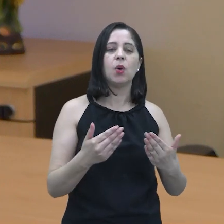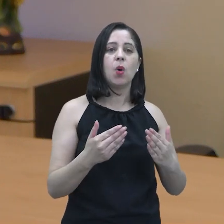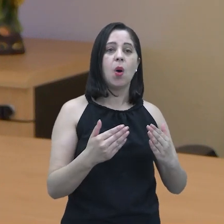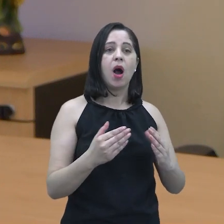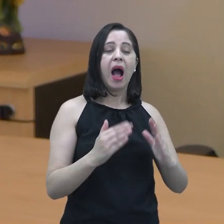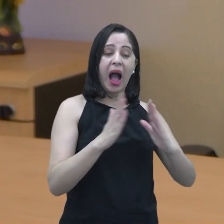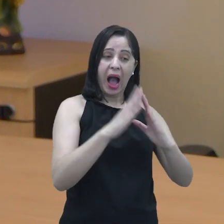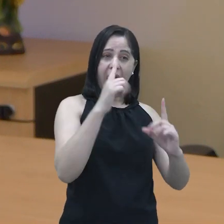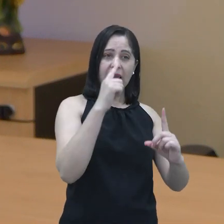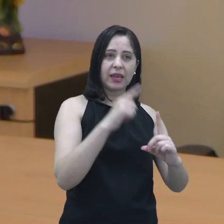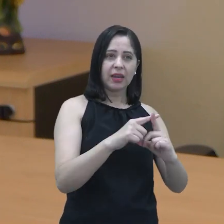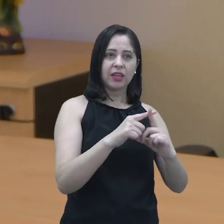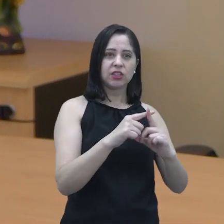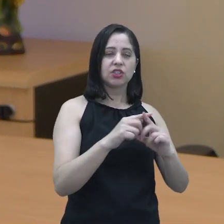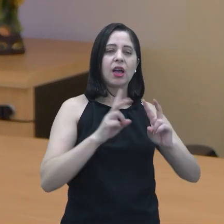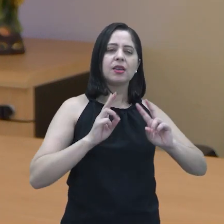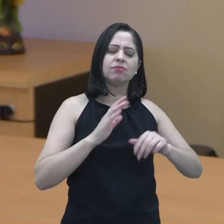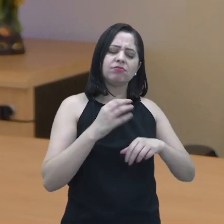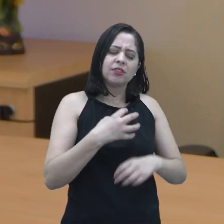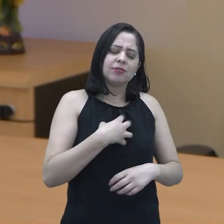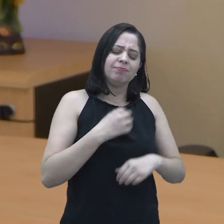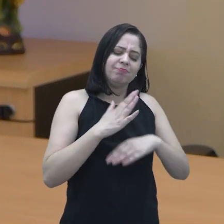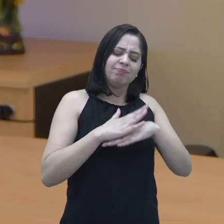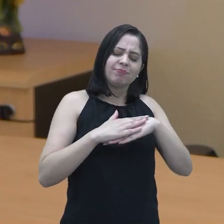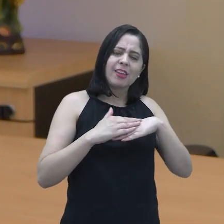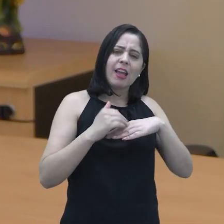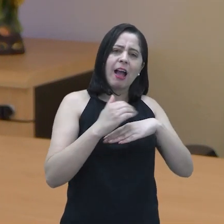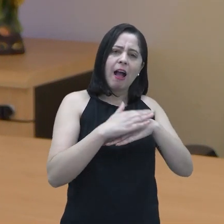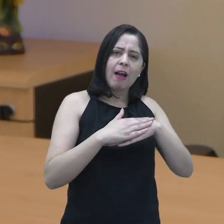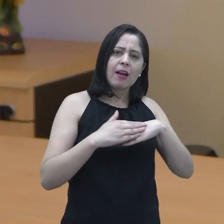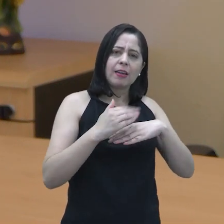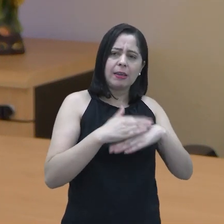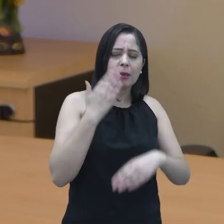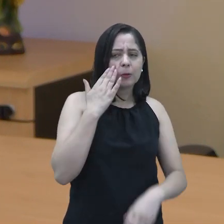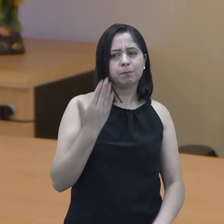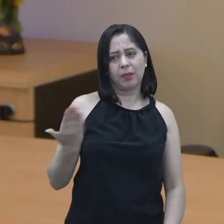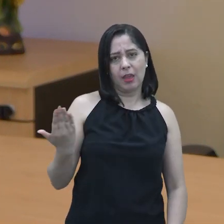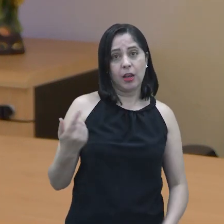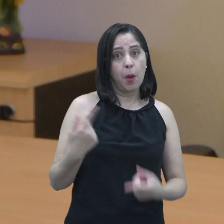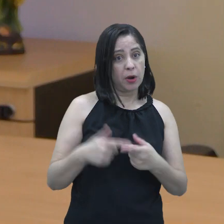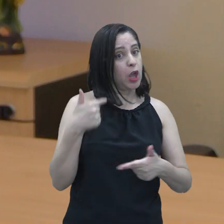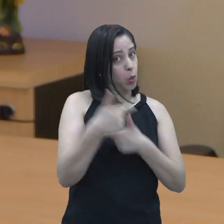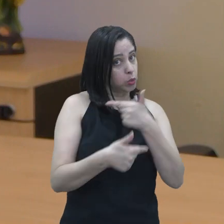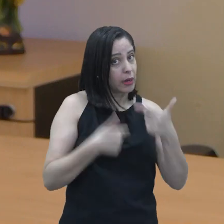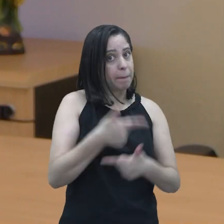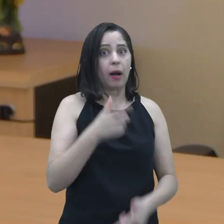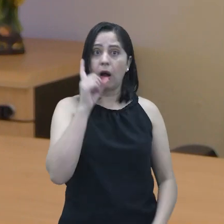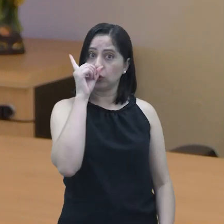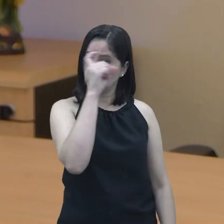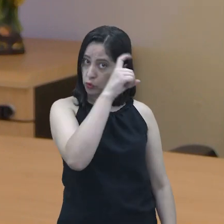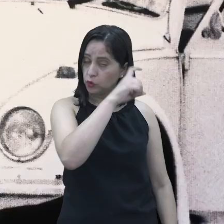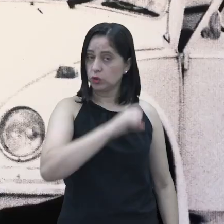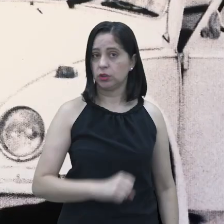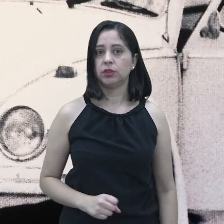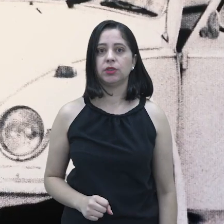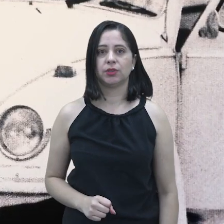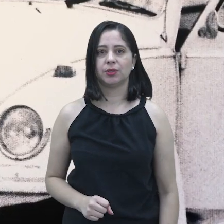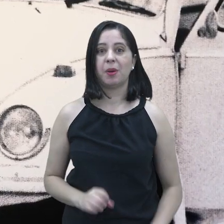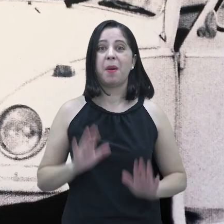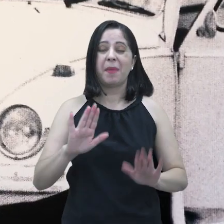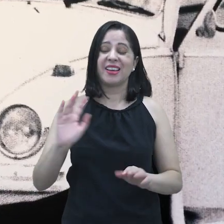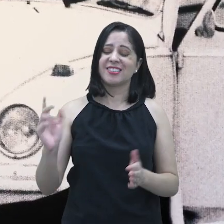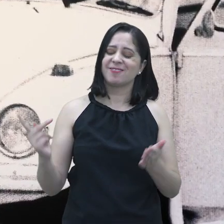muito carinho para ele como um modelo nesse serviço tão difícil, tão exigente. Por